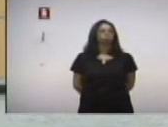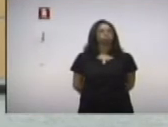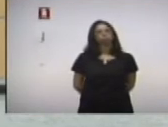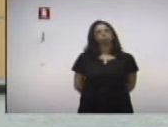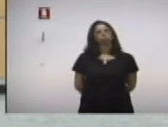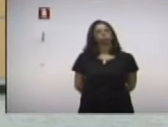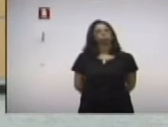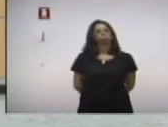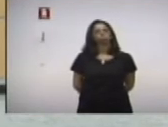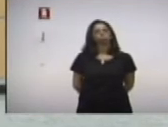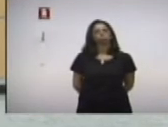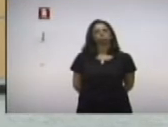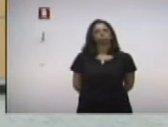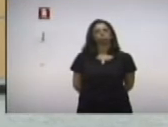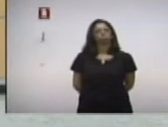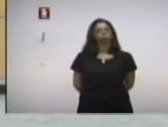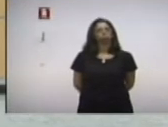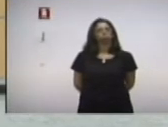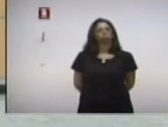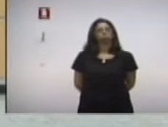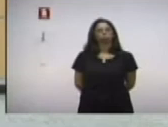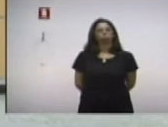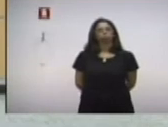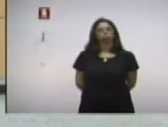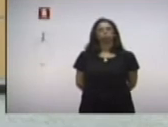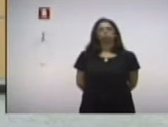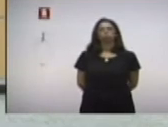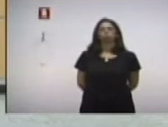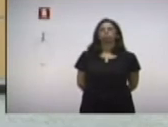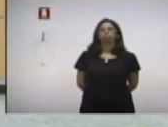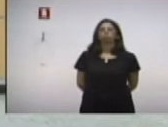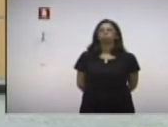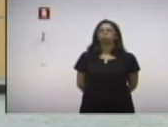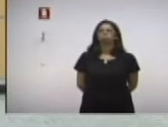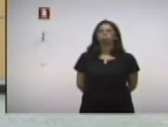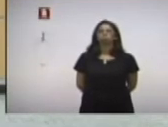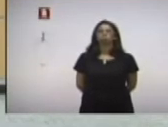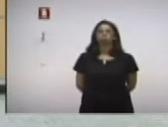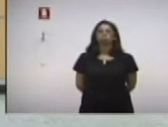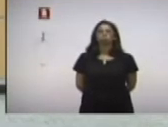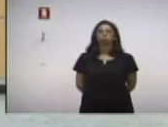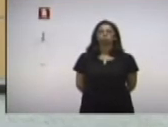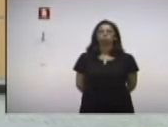E aí E aí